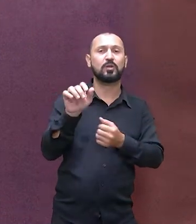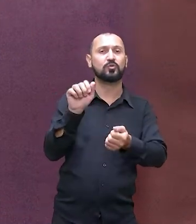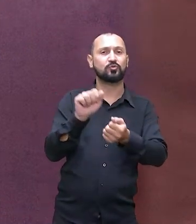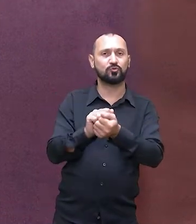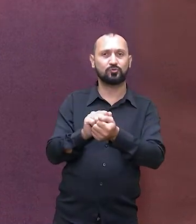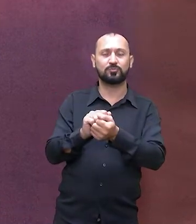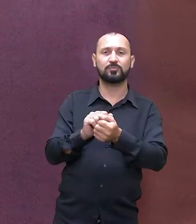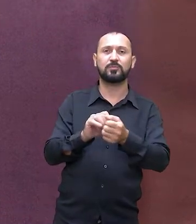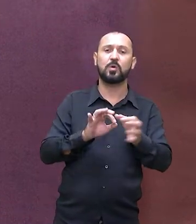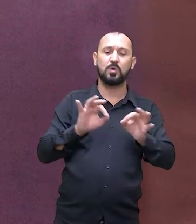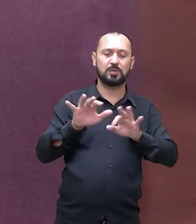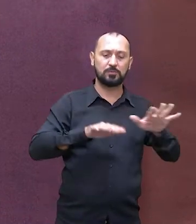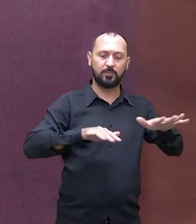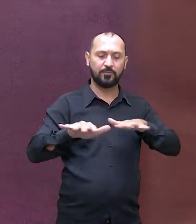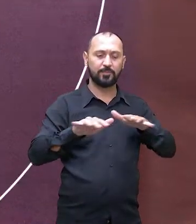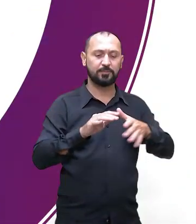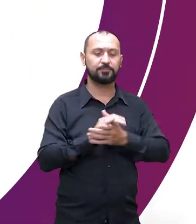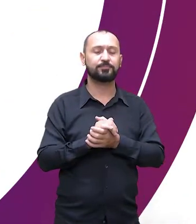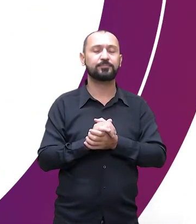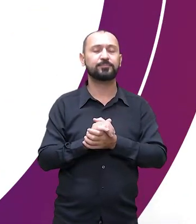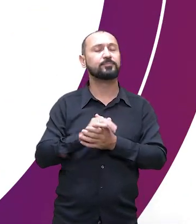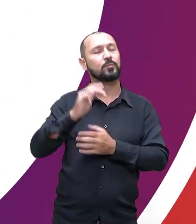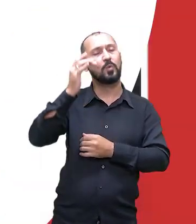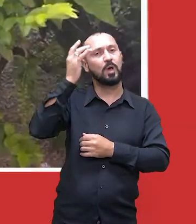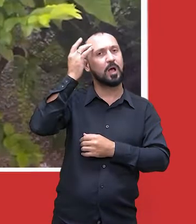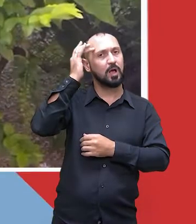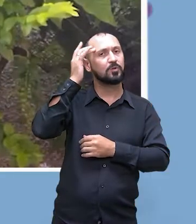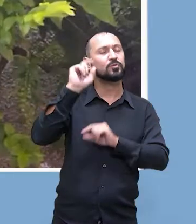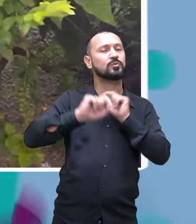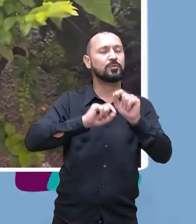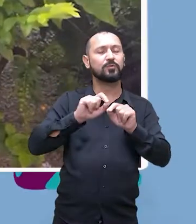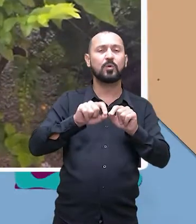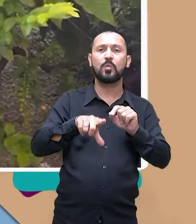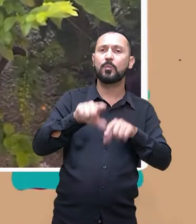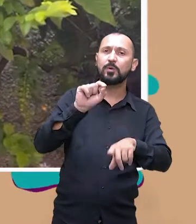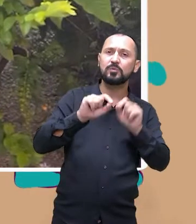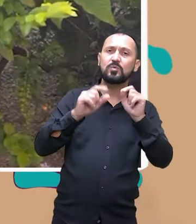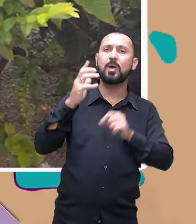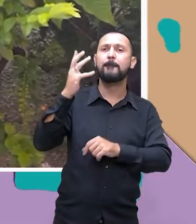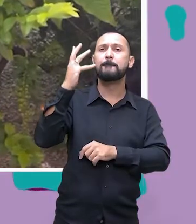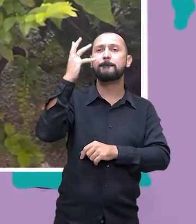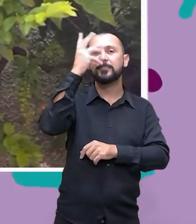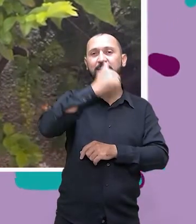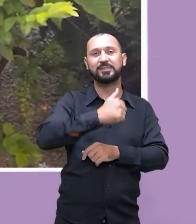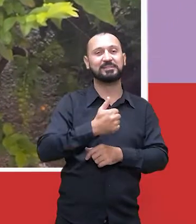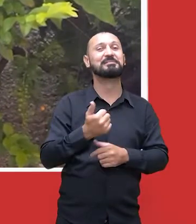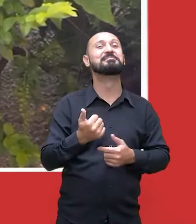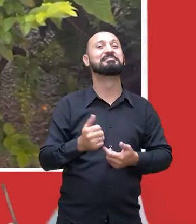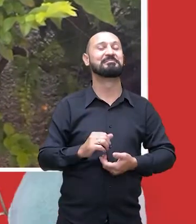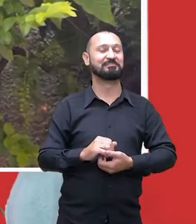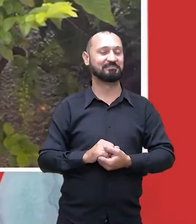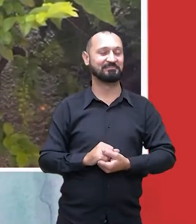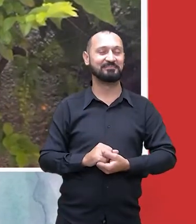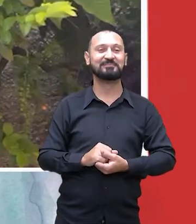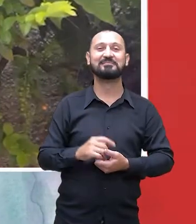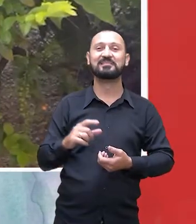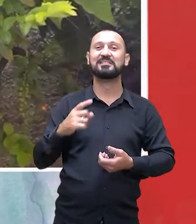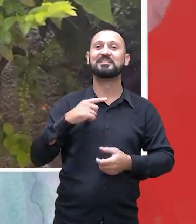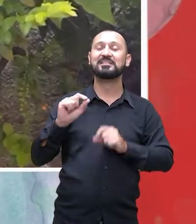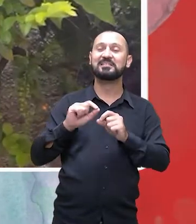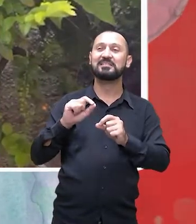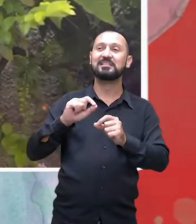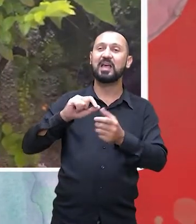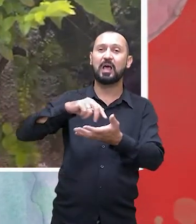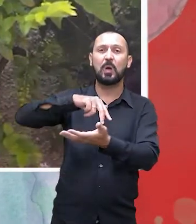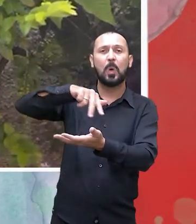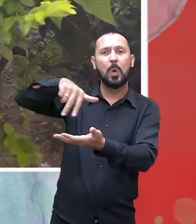está ali realizando aquele movimento. Então acho que foi uma escolha bonita de